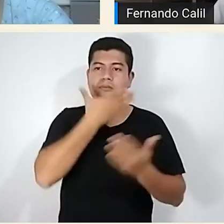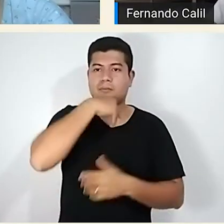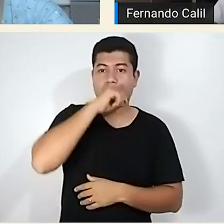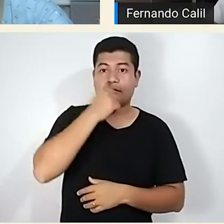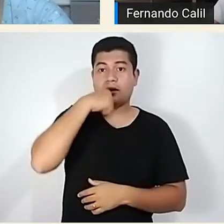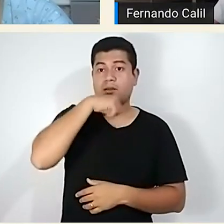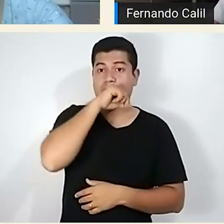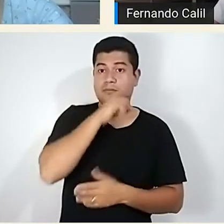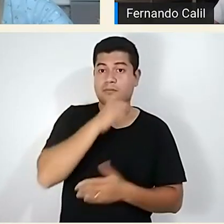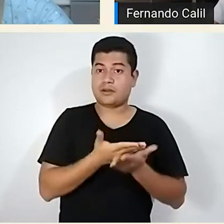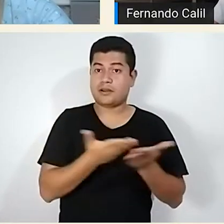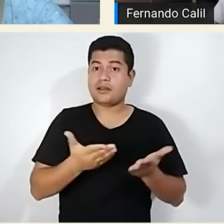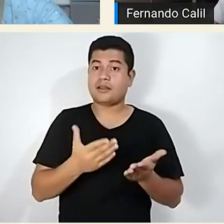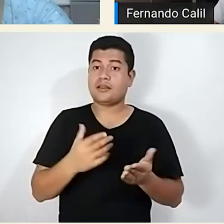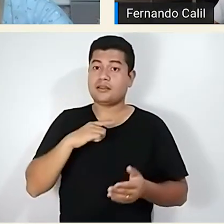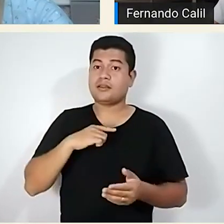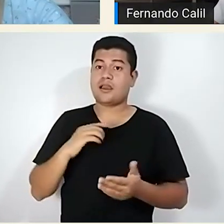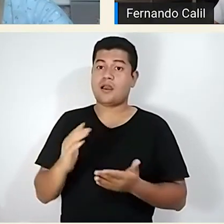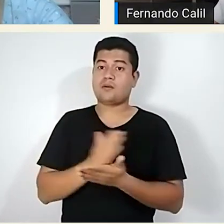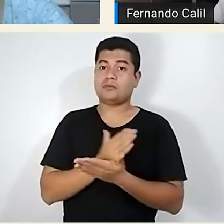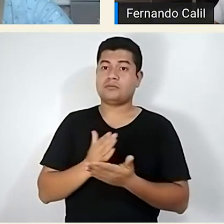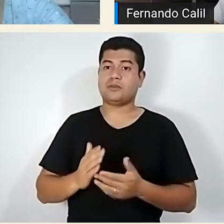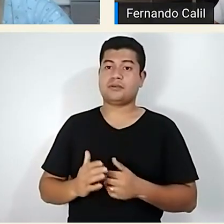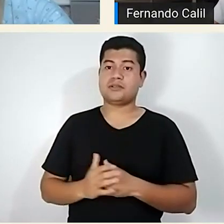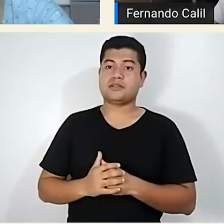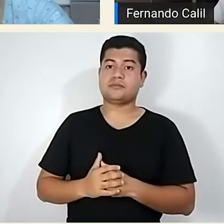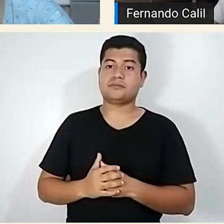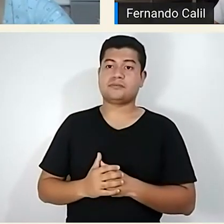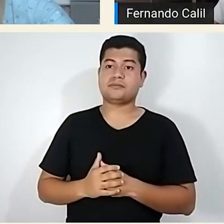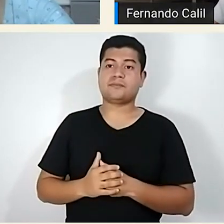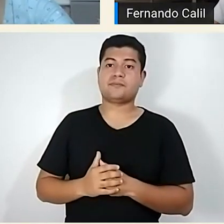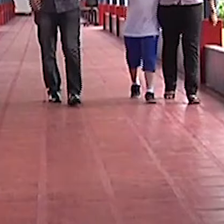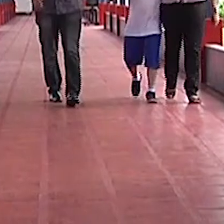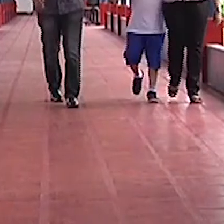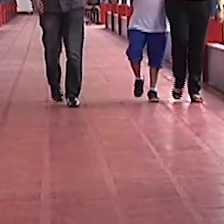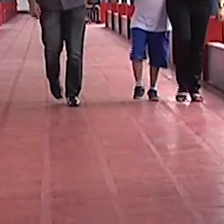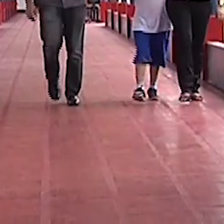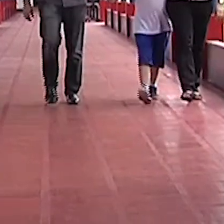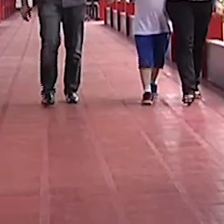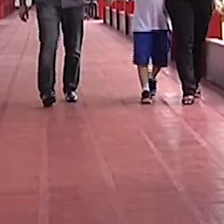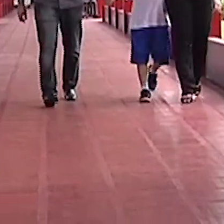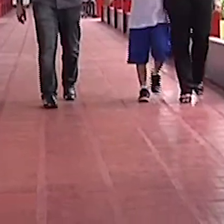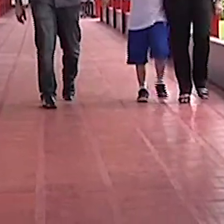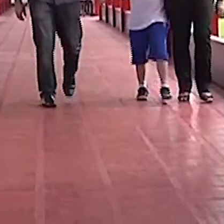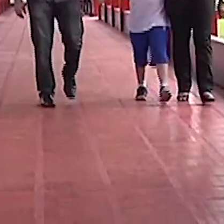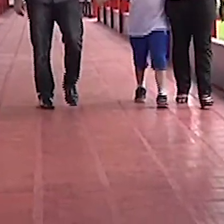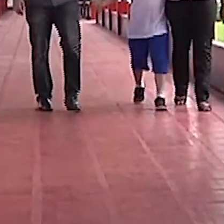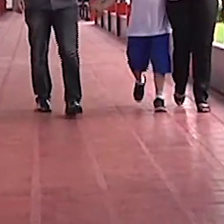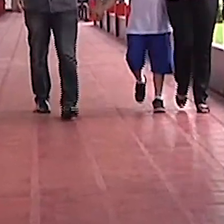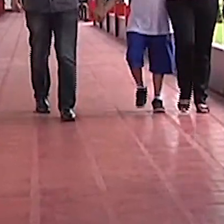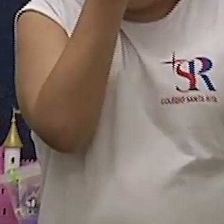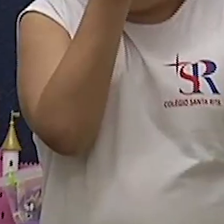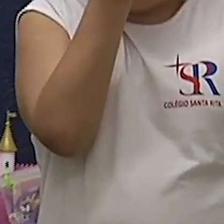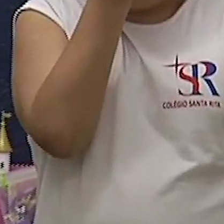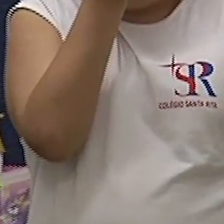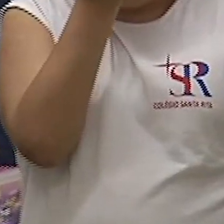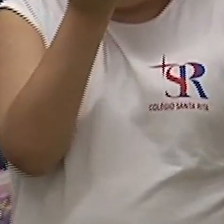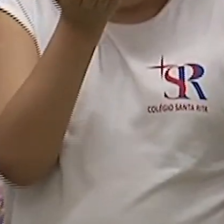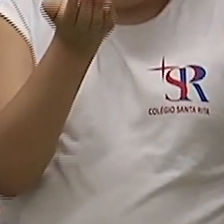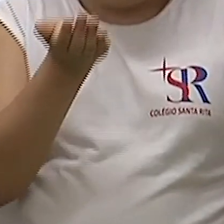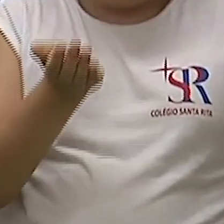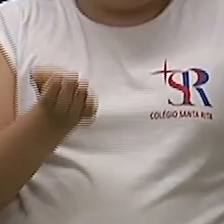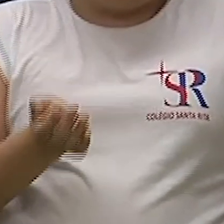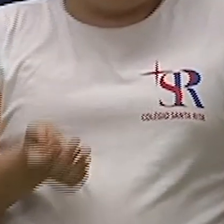especialista em neurologia. De acordo com ele, já na primeira infância, é preciso dialogar com o autista, dar